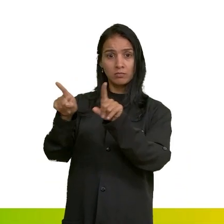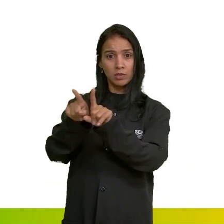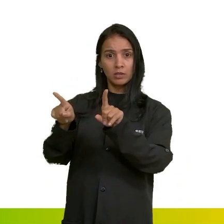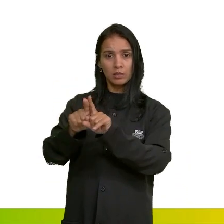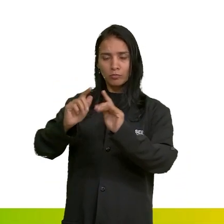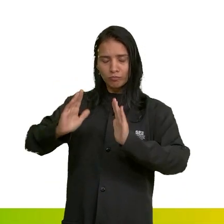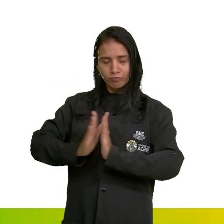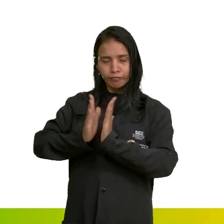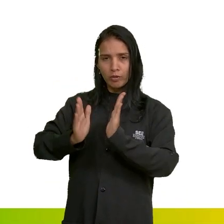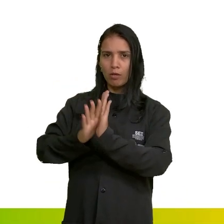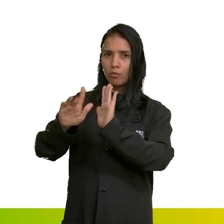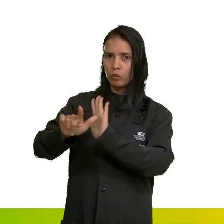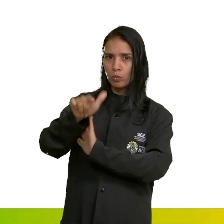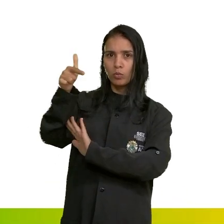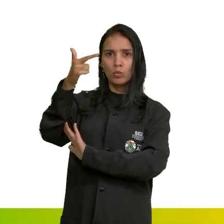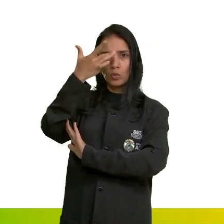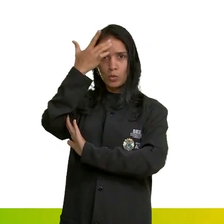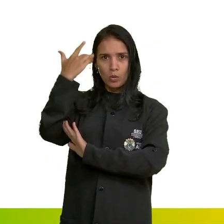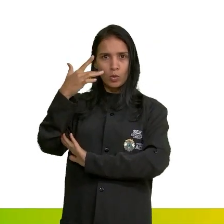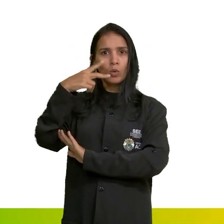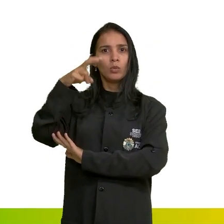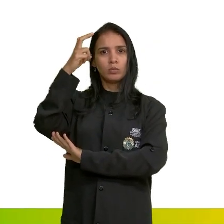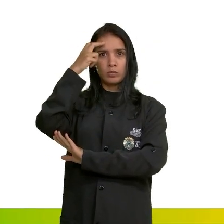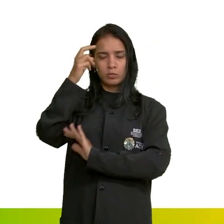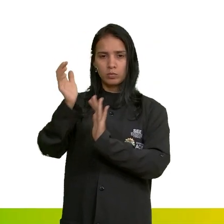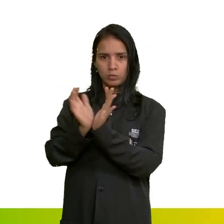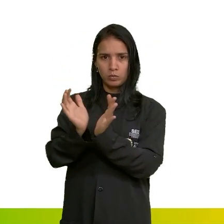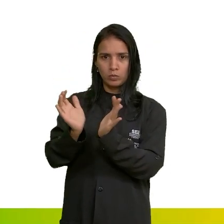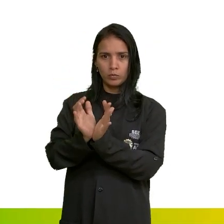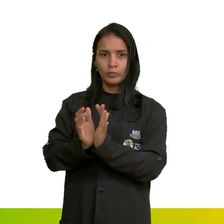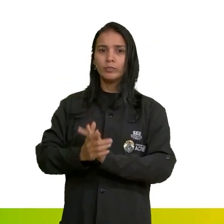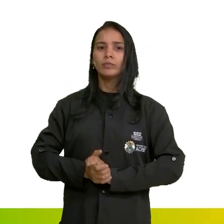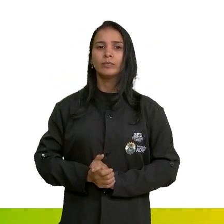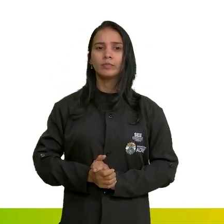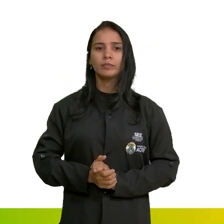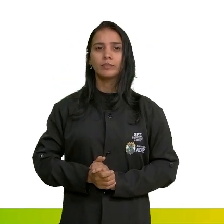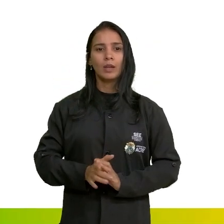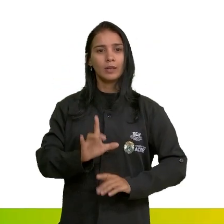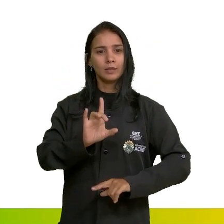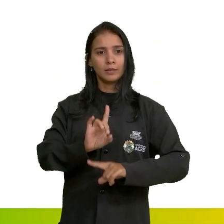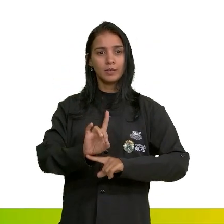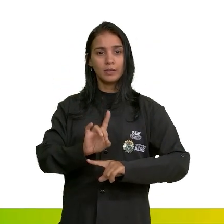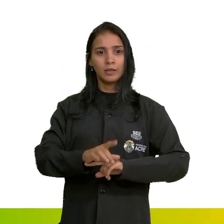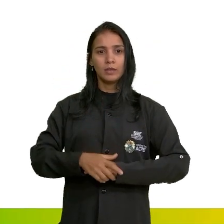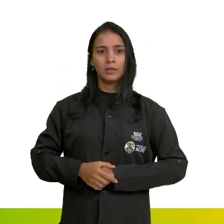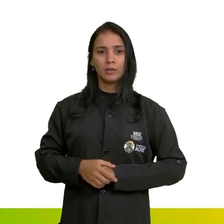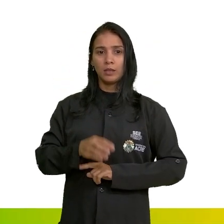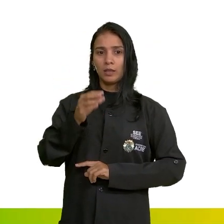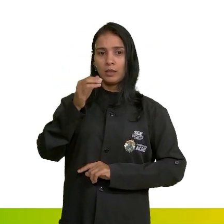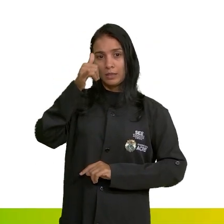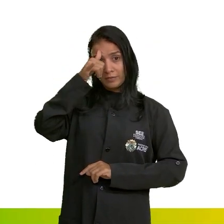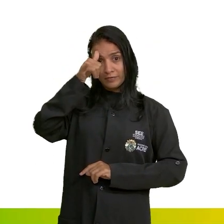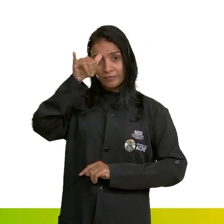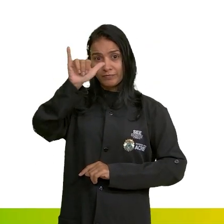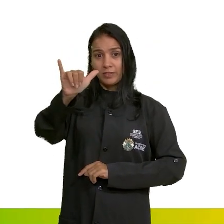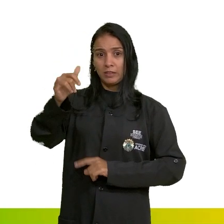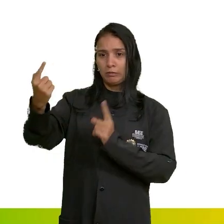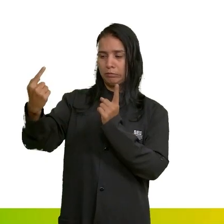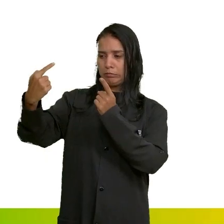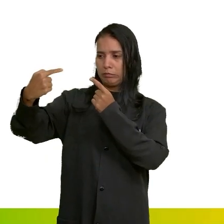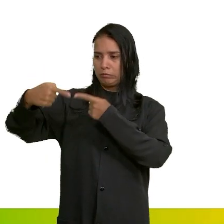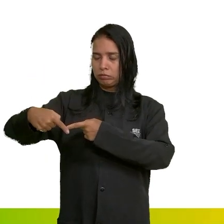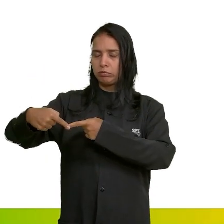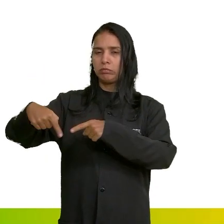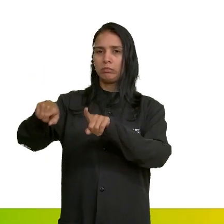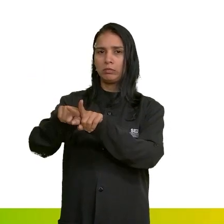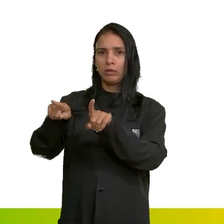seus. Letra D. Ignorar as diferenças culturais para evitar conflitos. Letra E.